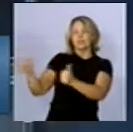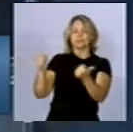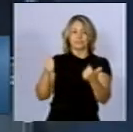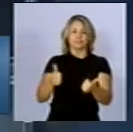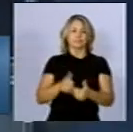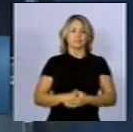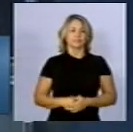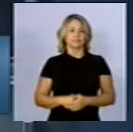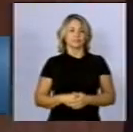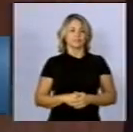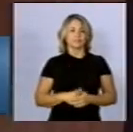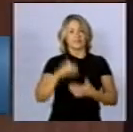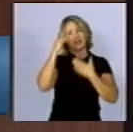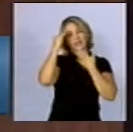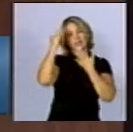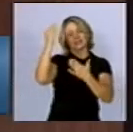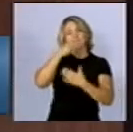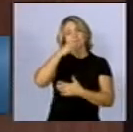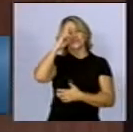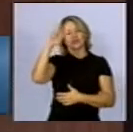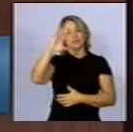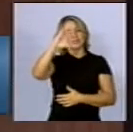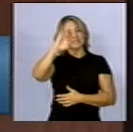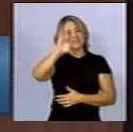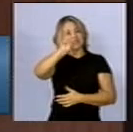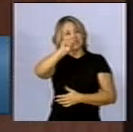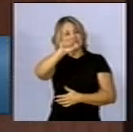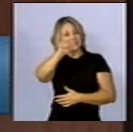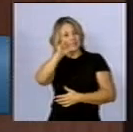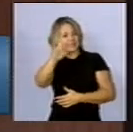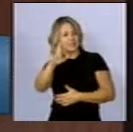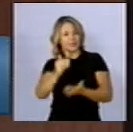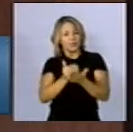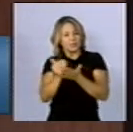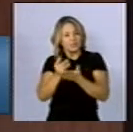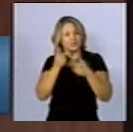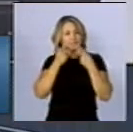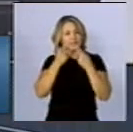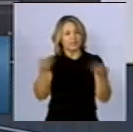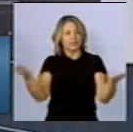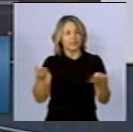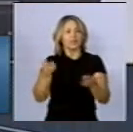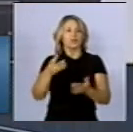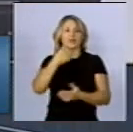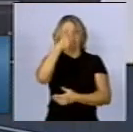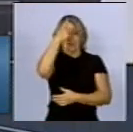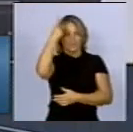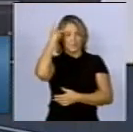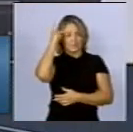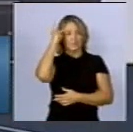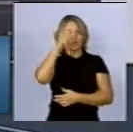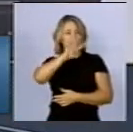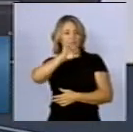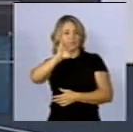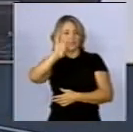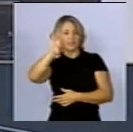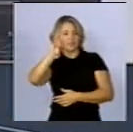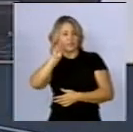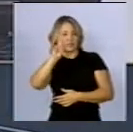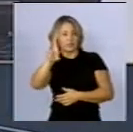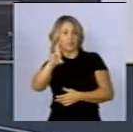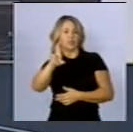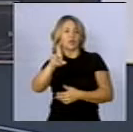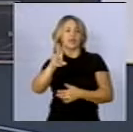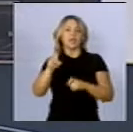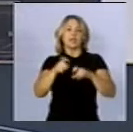sen Agradeço o Dr César de Barros Pinto e passo agora a palavra ao Dr Vittor Von filho